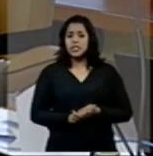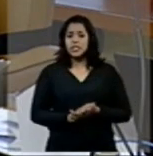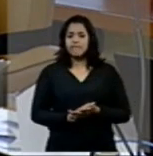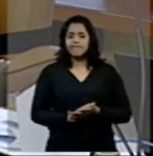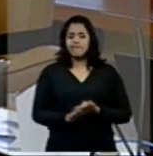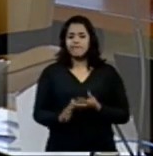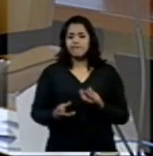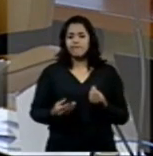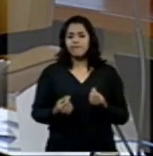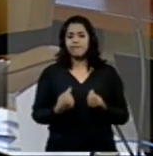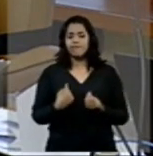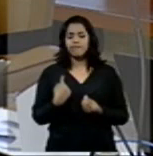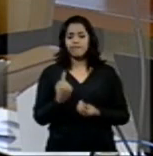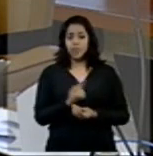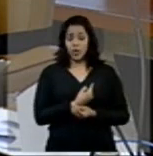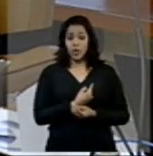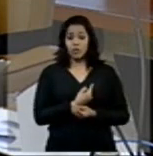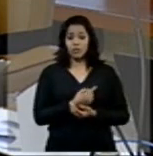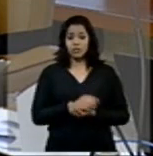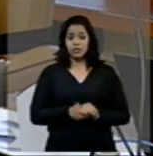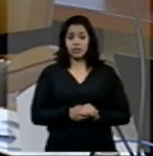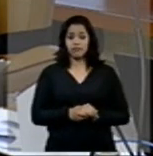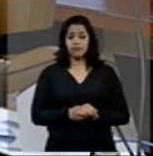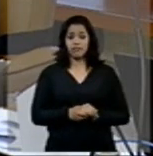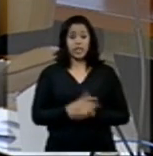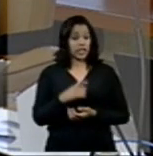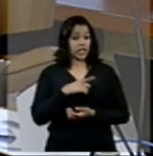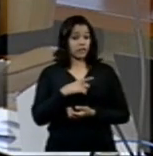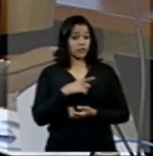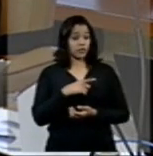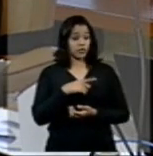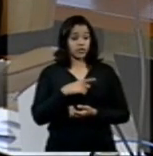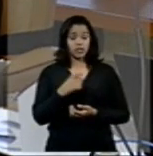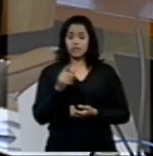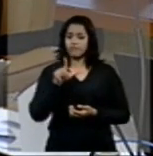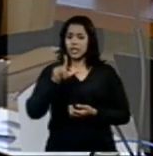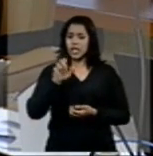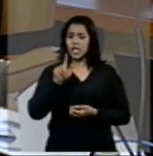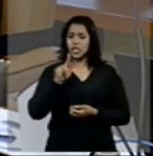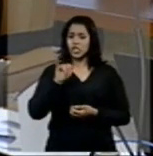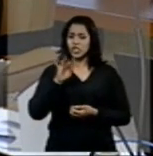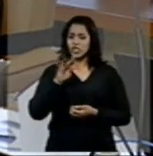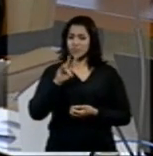uma legítima pretensão de